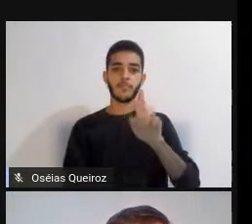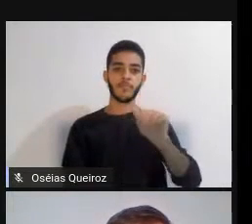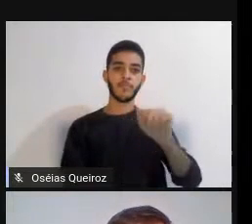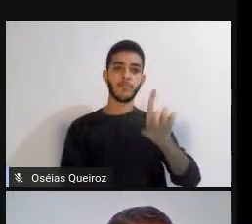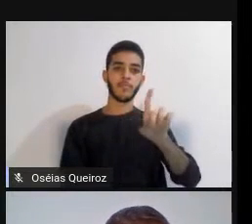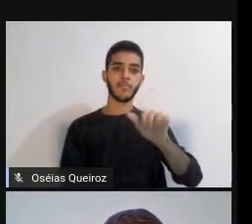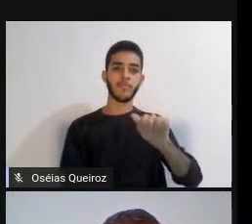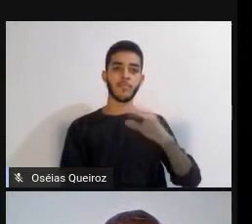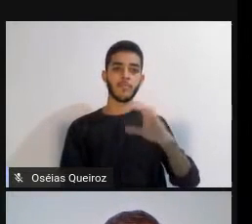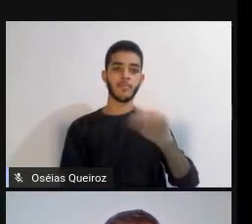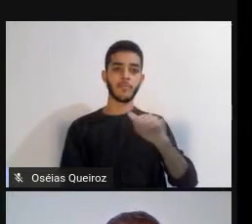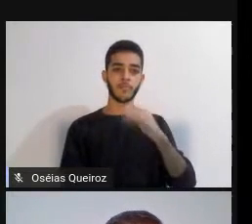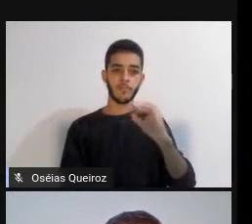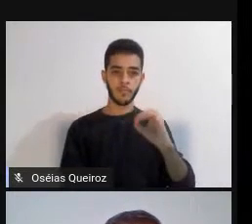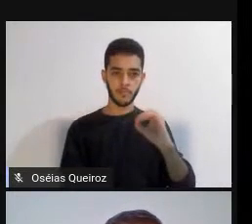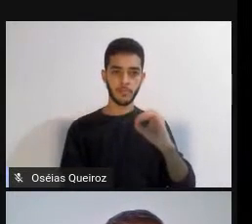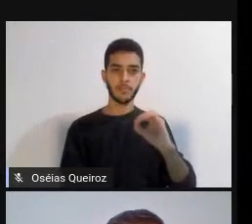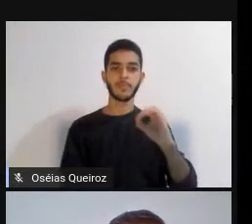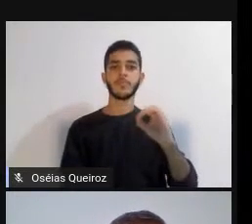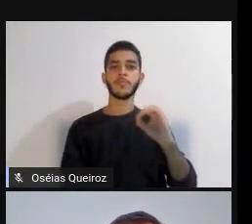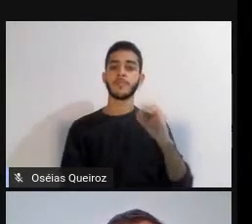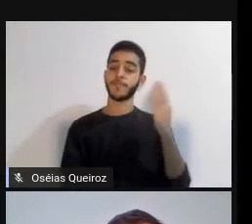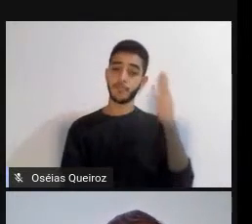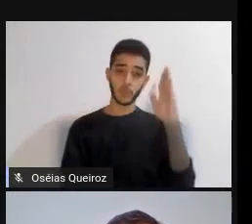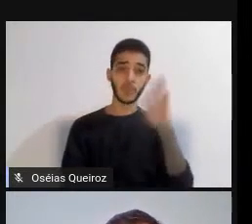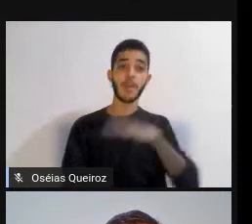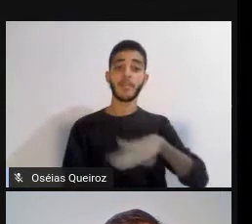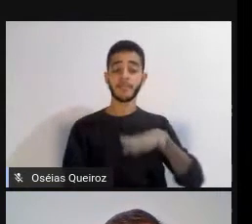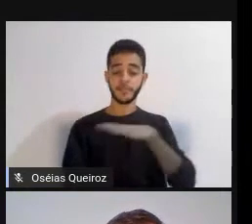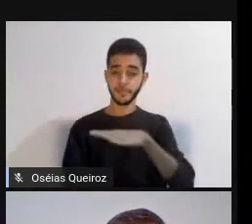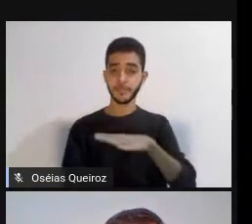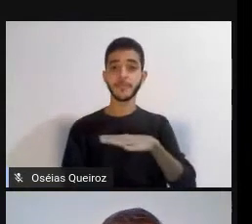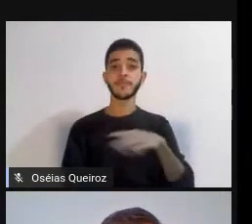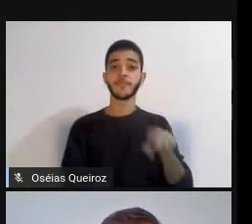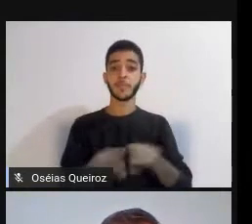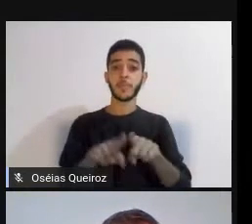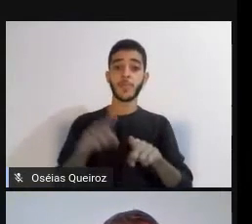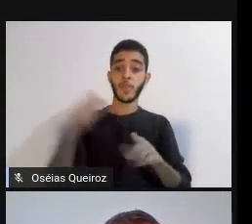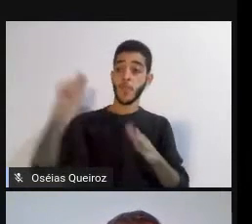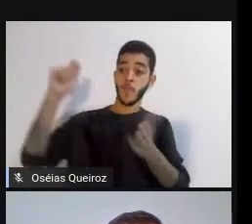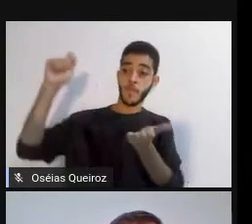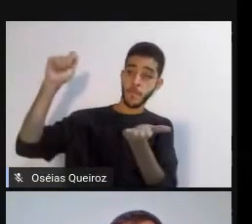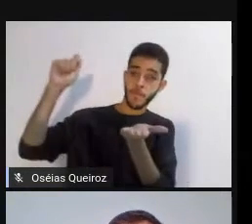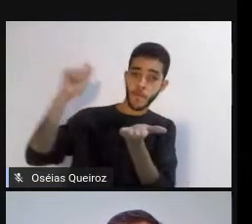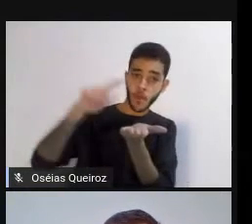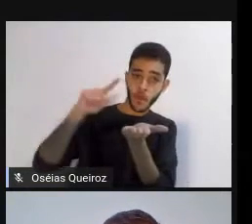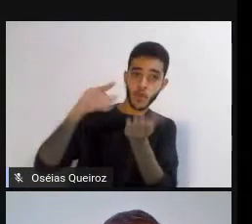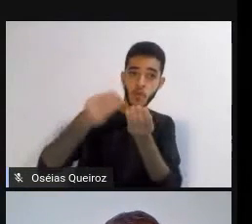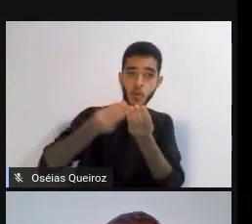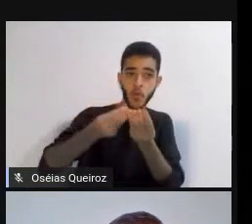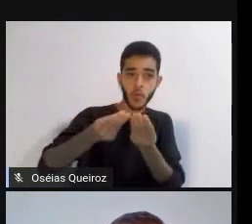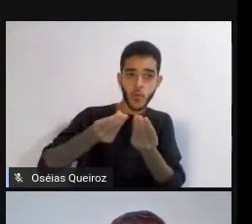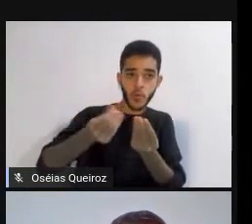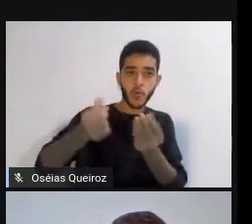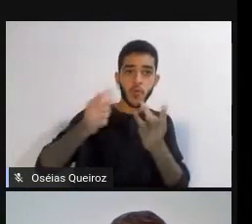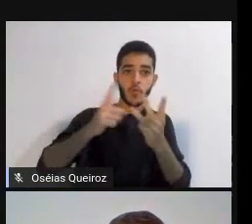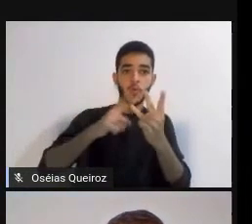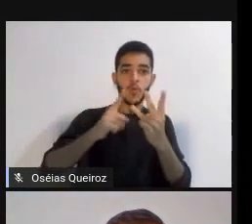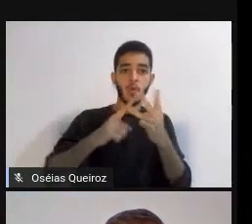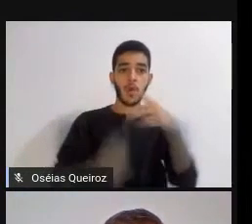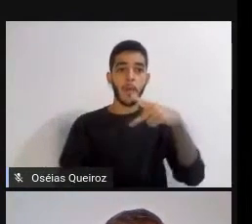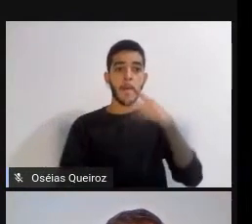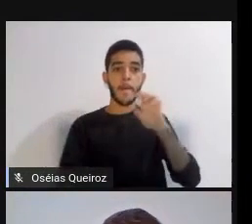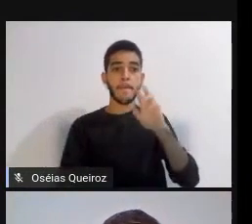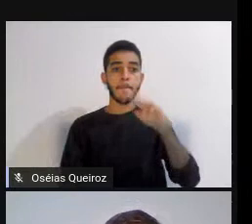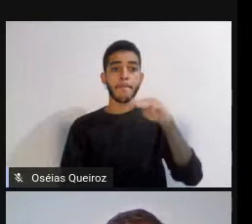de questões biológicas, a fotodegradação devido à ação solar, a degradação termal pela variação